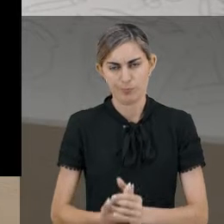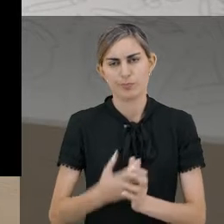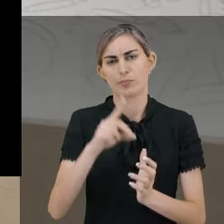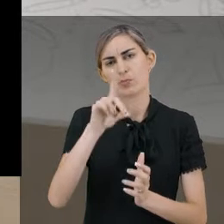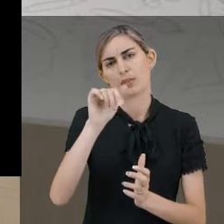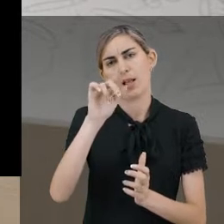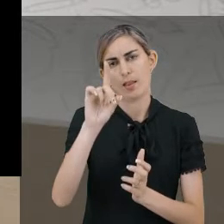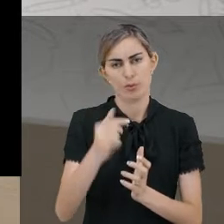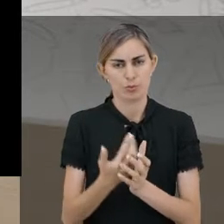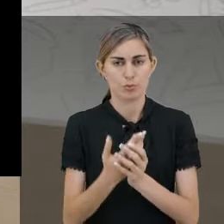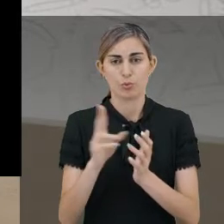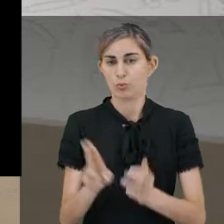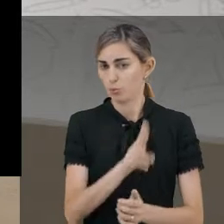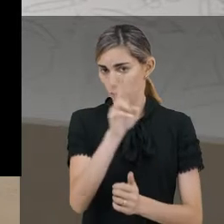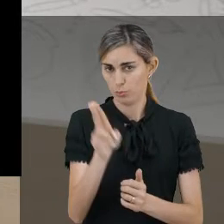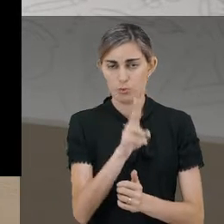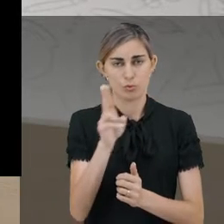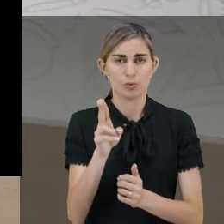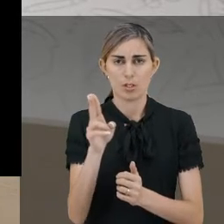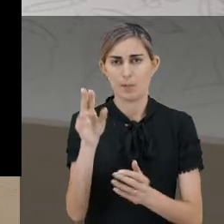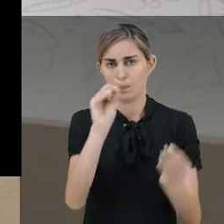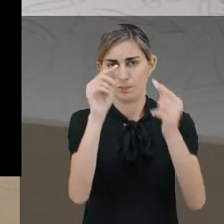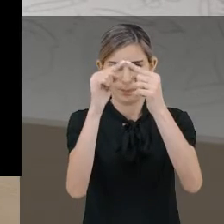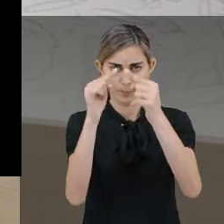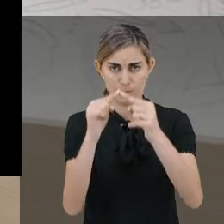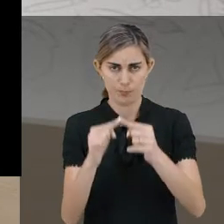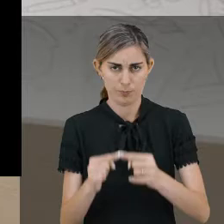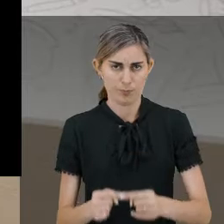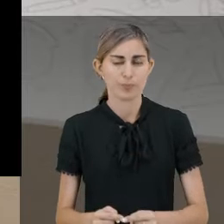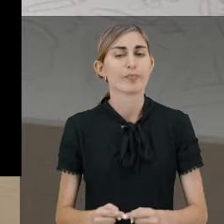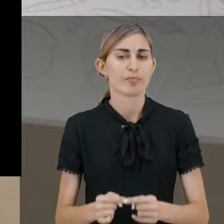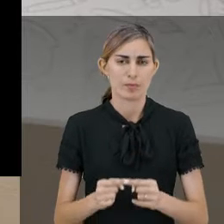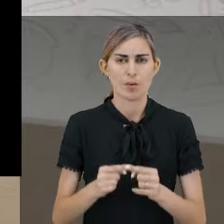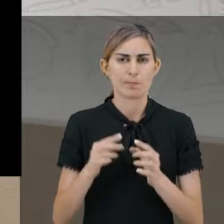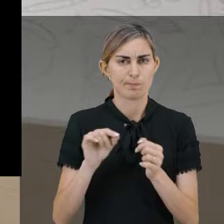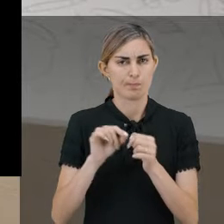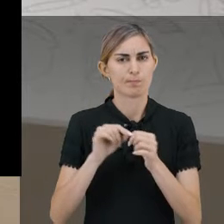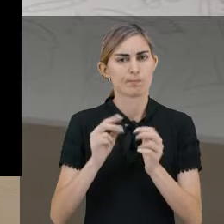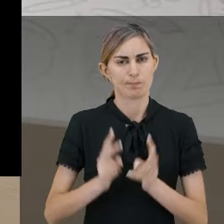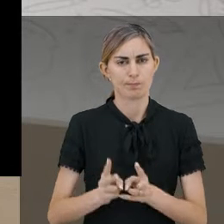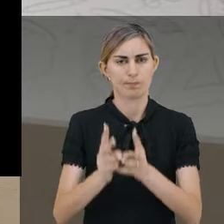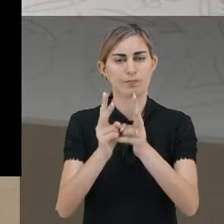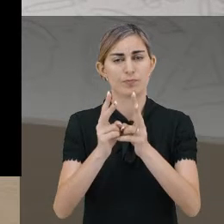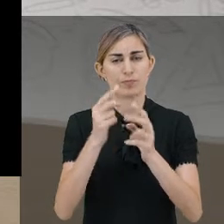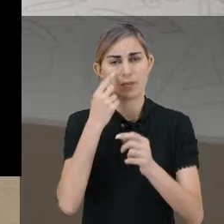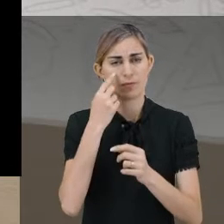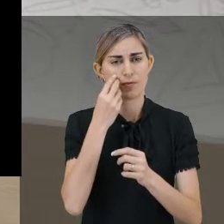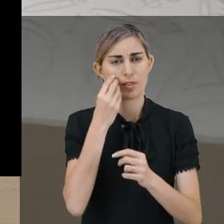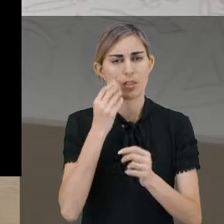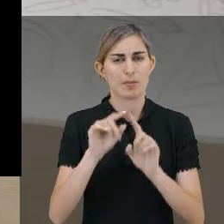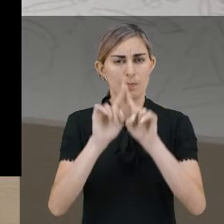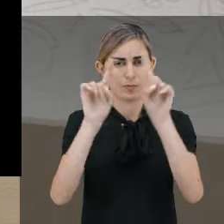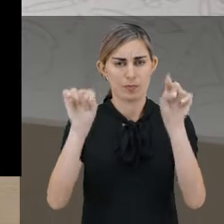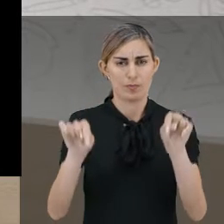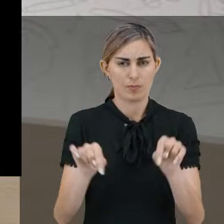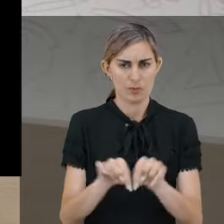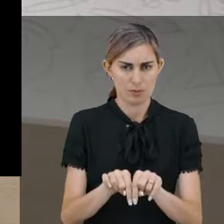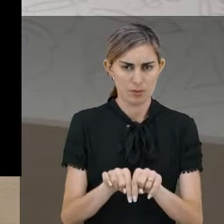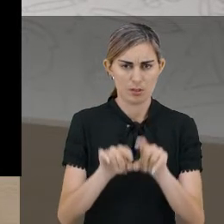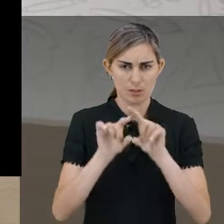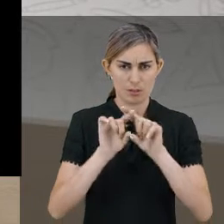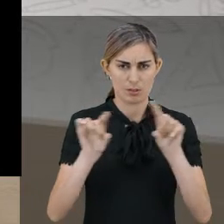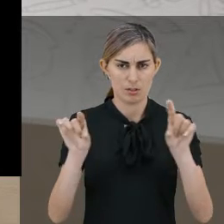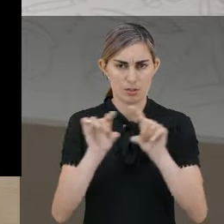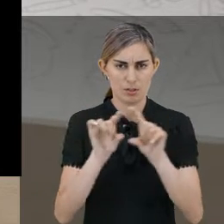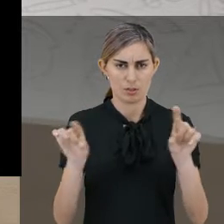nós iremos utilizar para que a nossa aplicação possa ser executada. Vamos utilizar esse